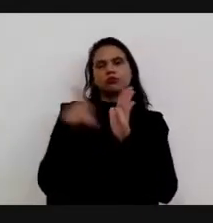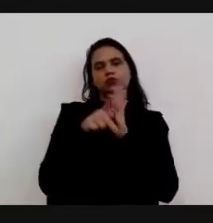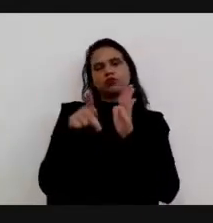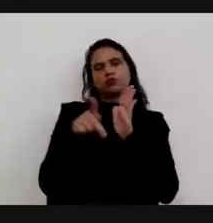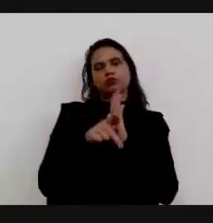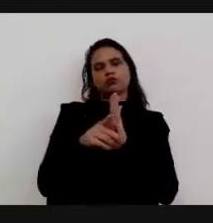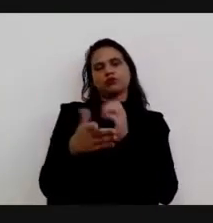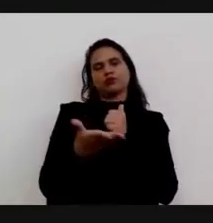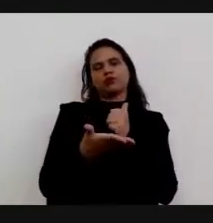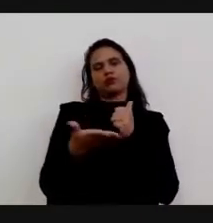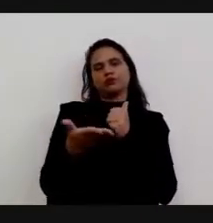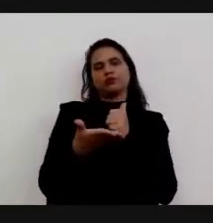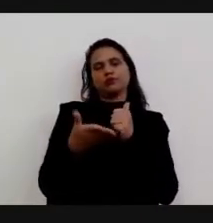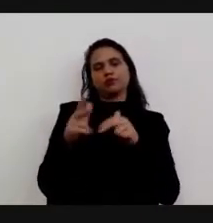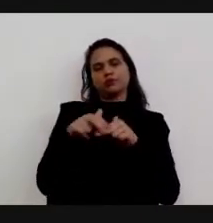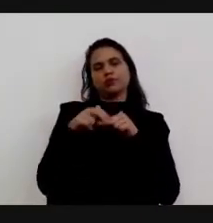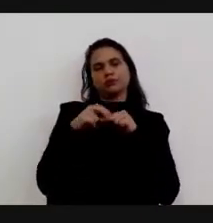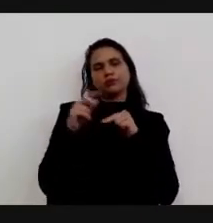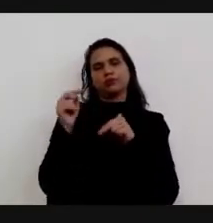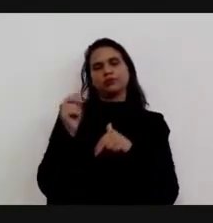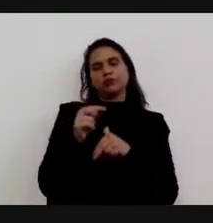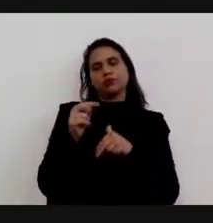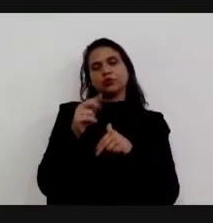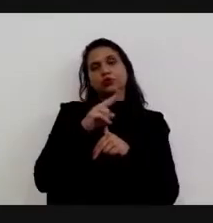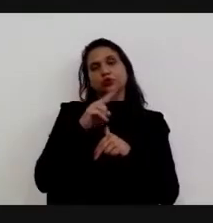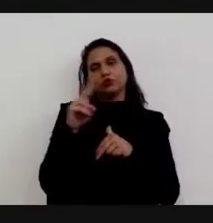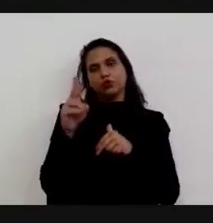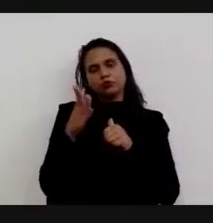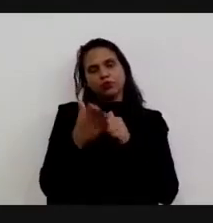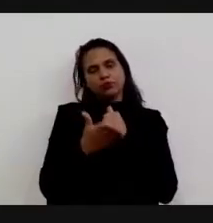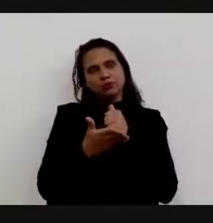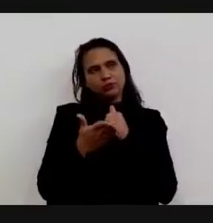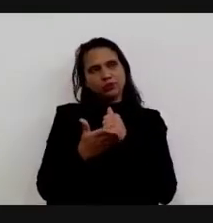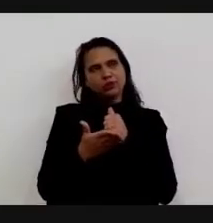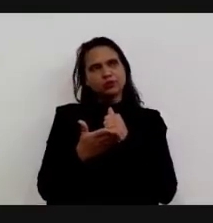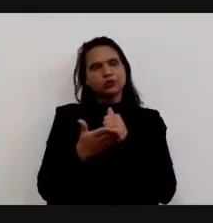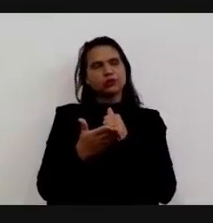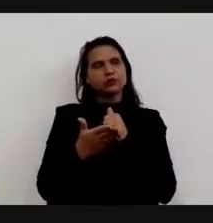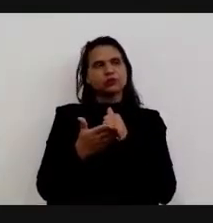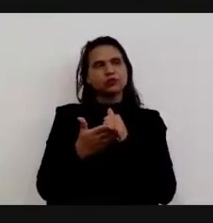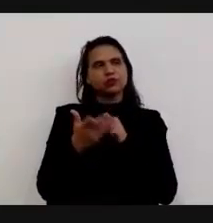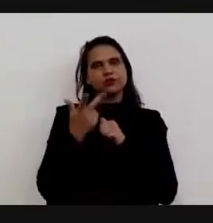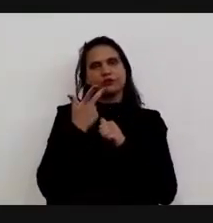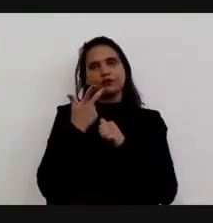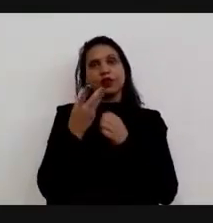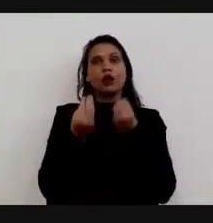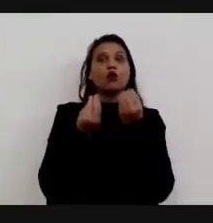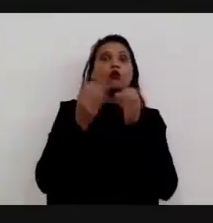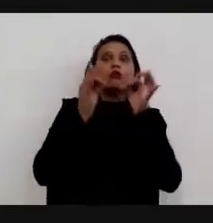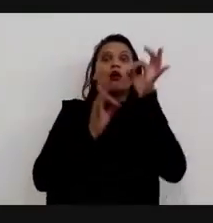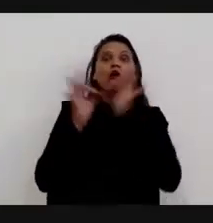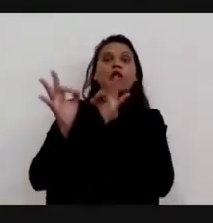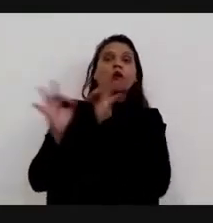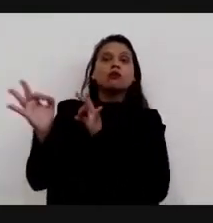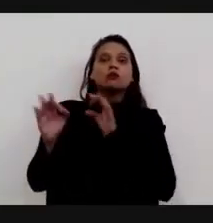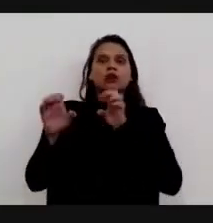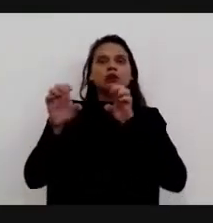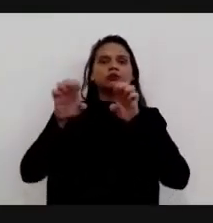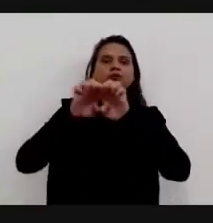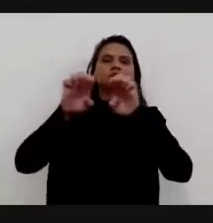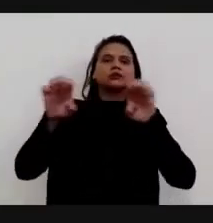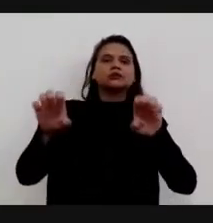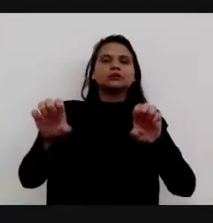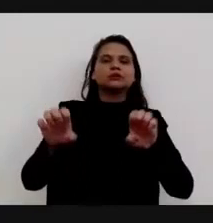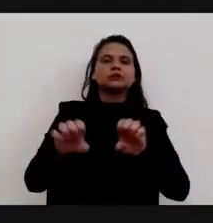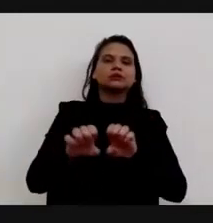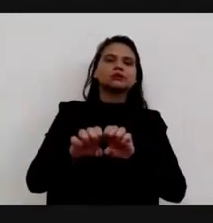parlamentares em suas bases. Porque talvez eles leram aqui, em Nome das Bases, acho que eles leram esse livro também, e sabem como organizar essa alocação estratégica